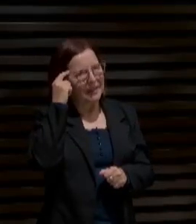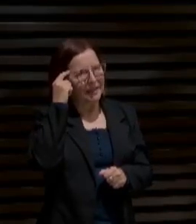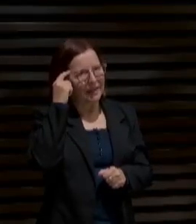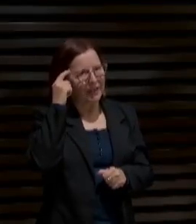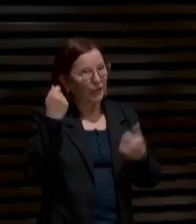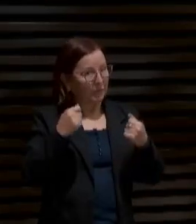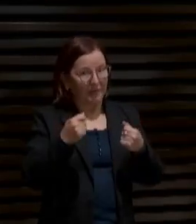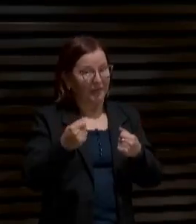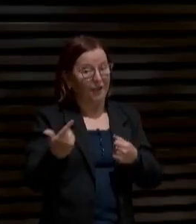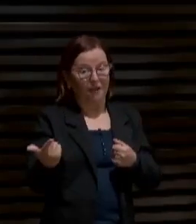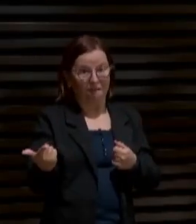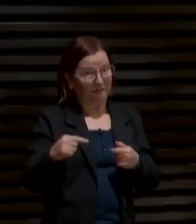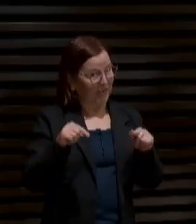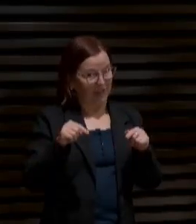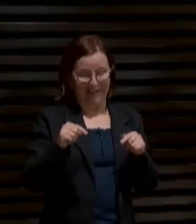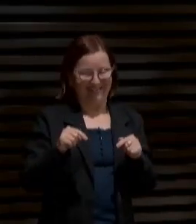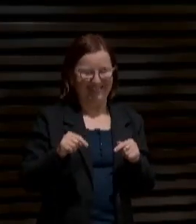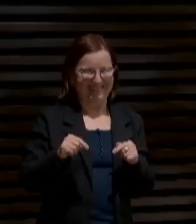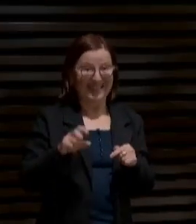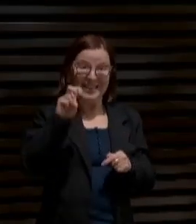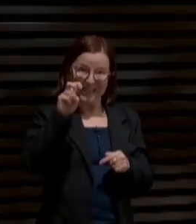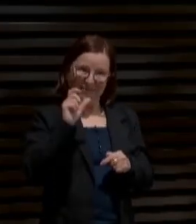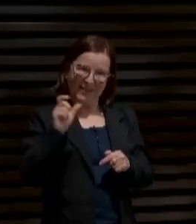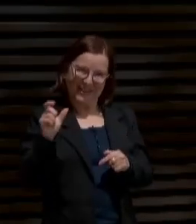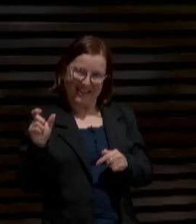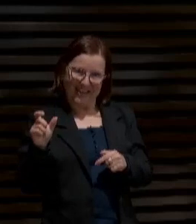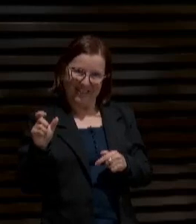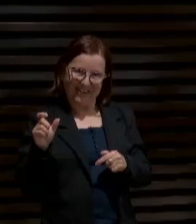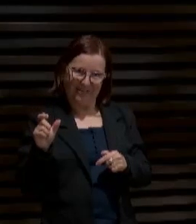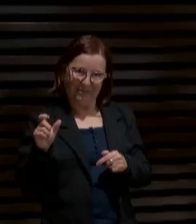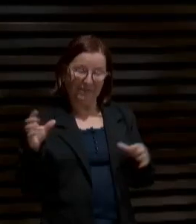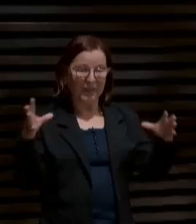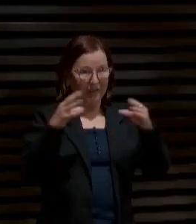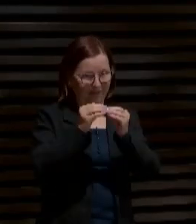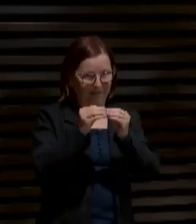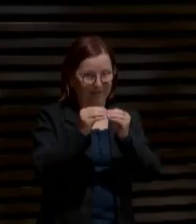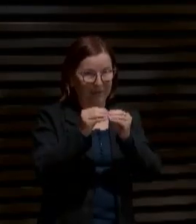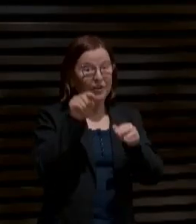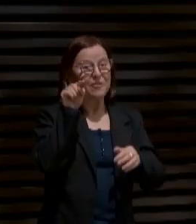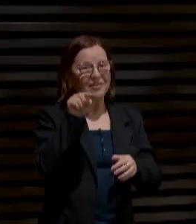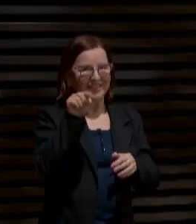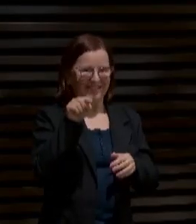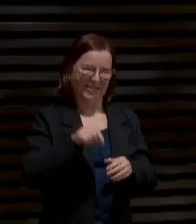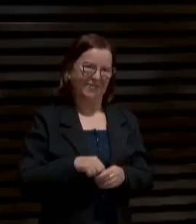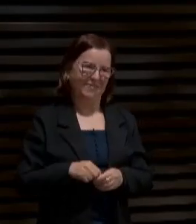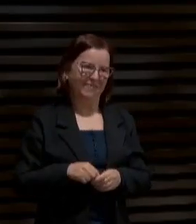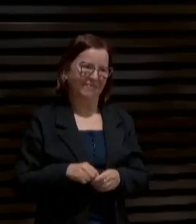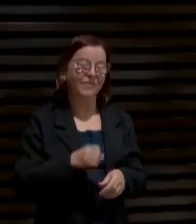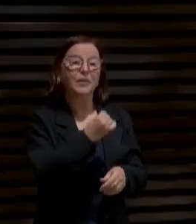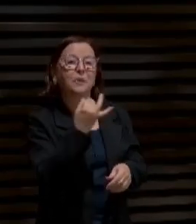só quero que vocês pensa em cinco palavras que define se você que